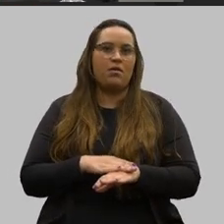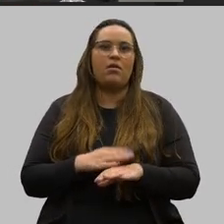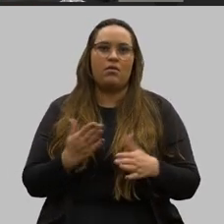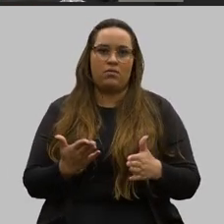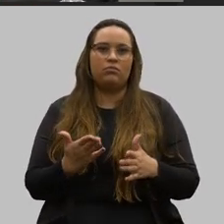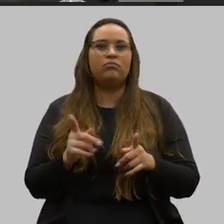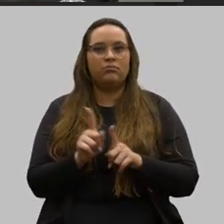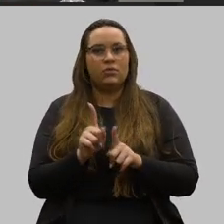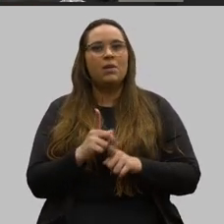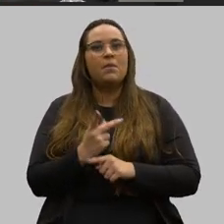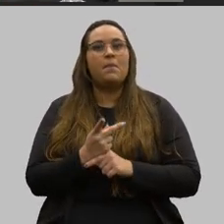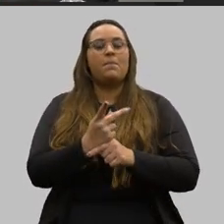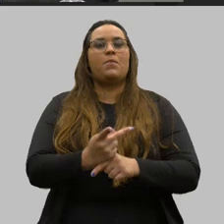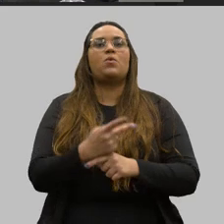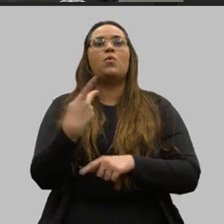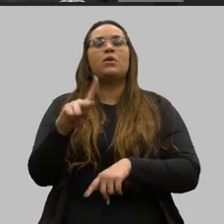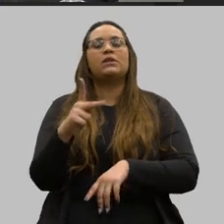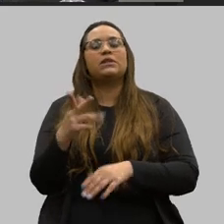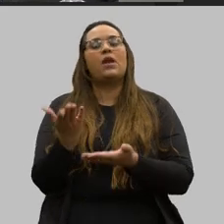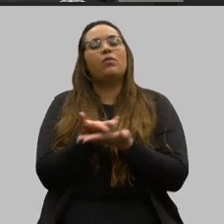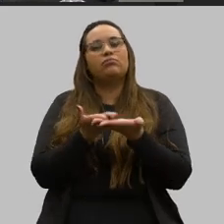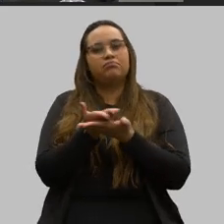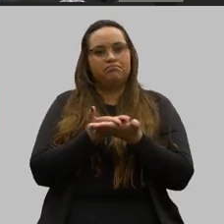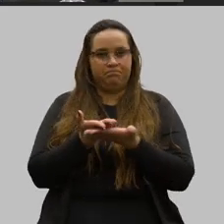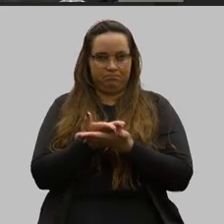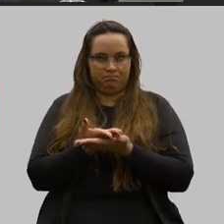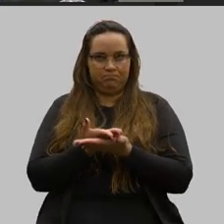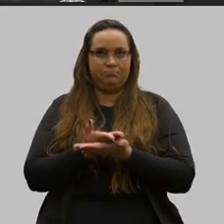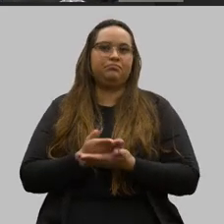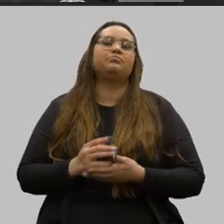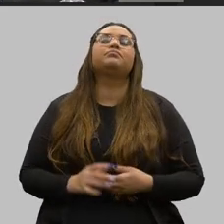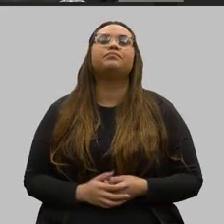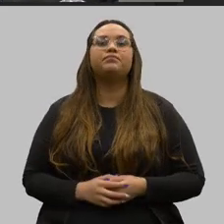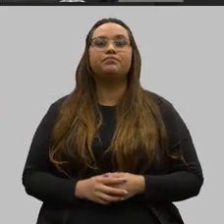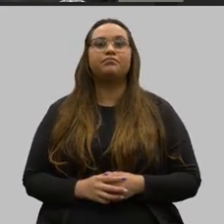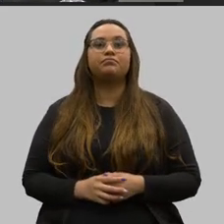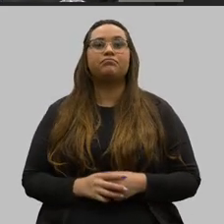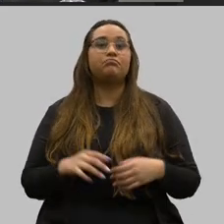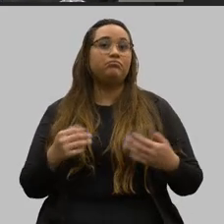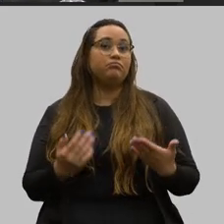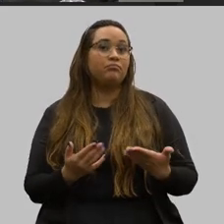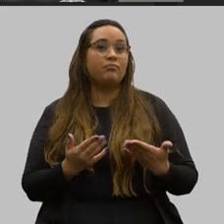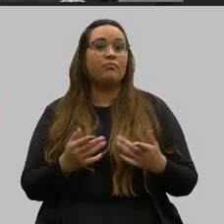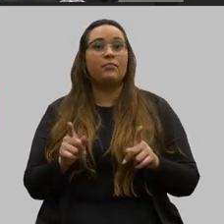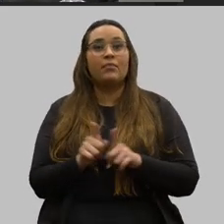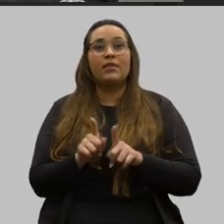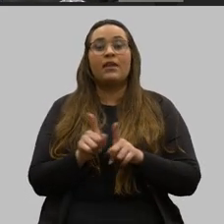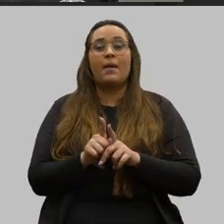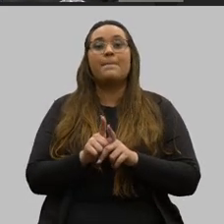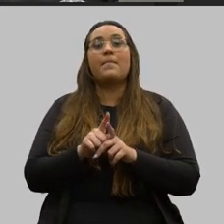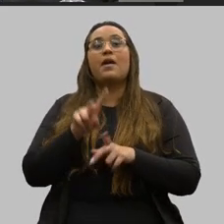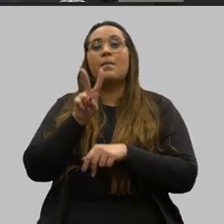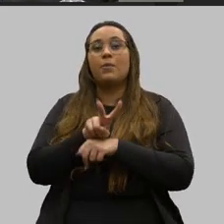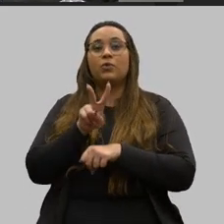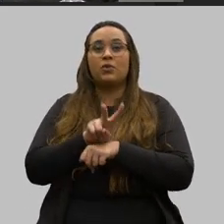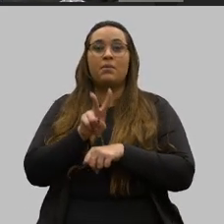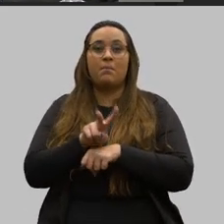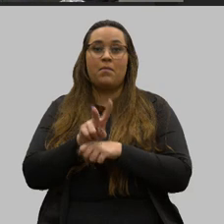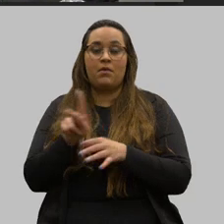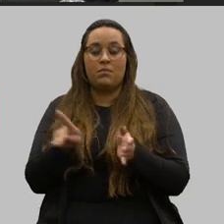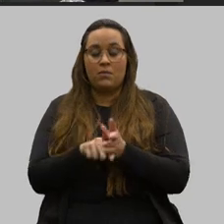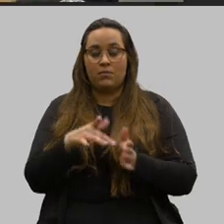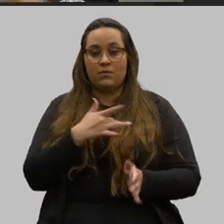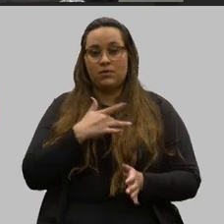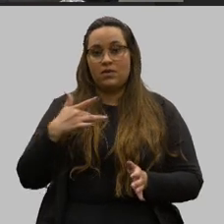seu treinamento seu tratamento eh vigilância saúde tá sendo desenvolvido um painel de monitoramento de saúde eh no